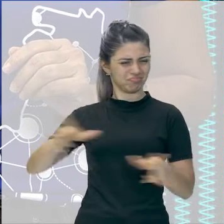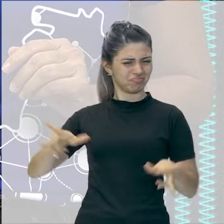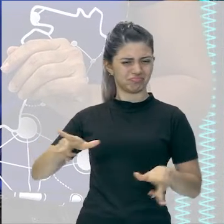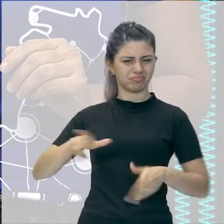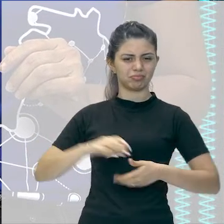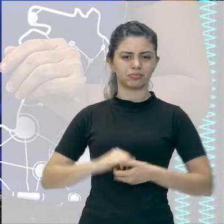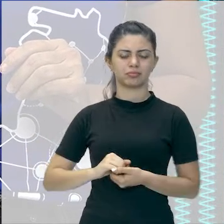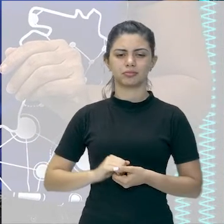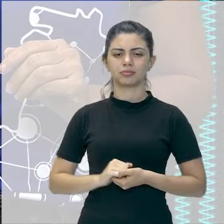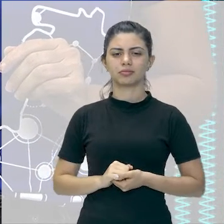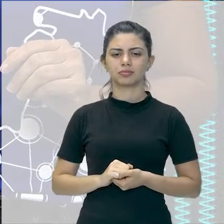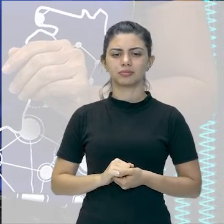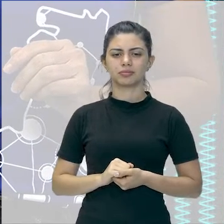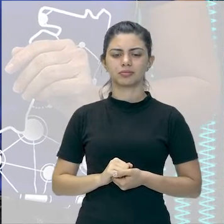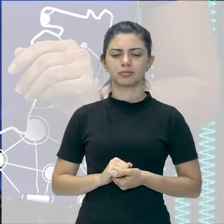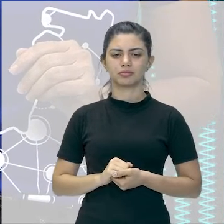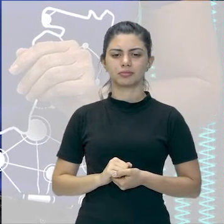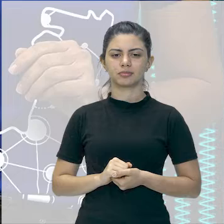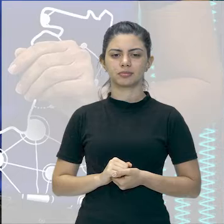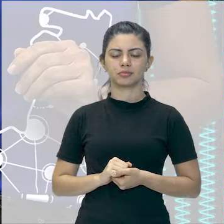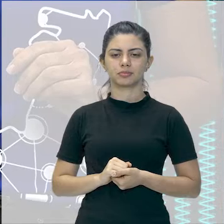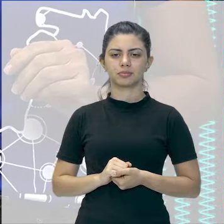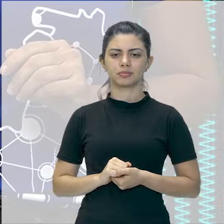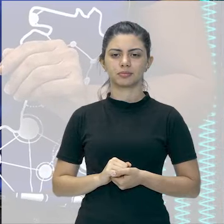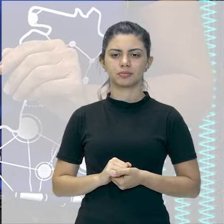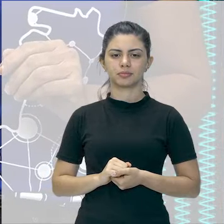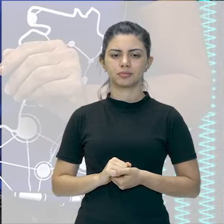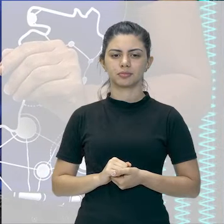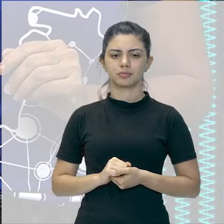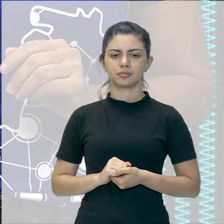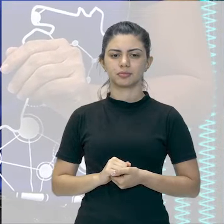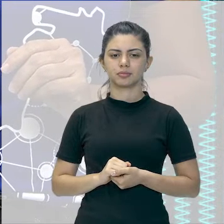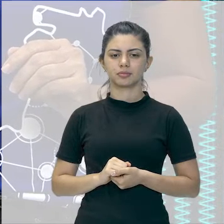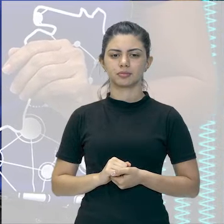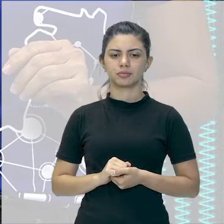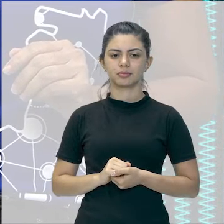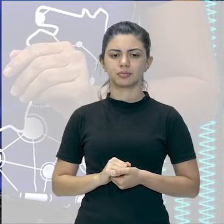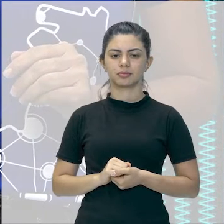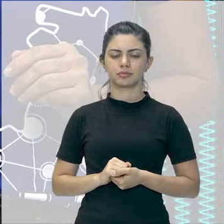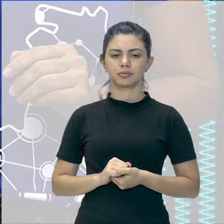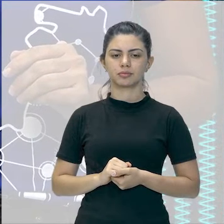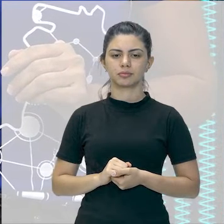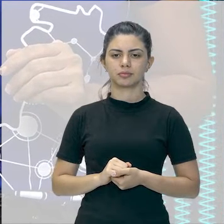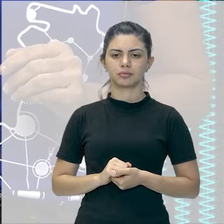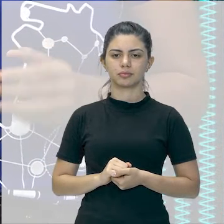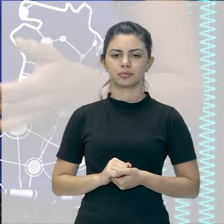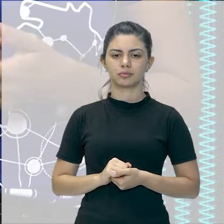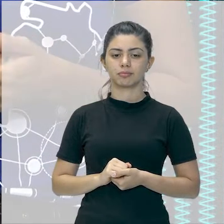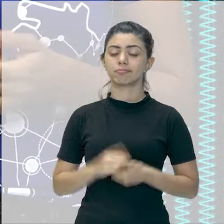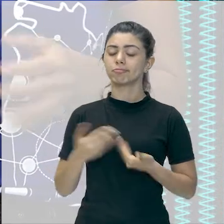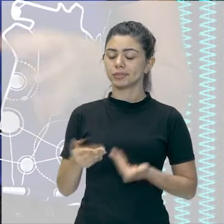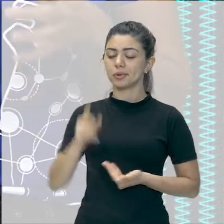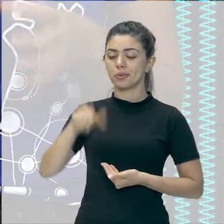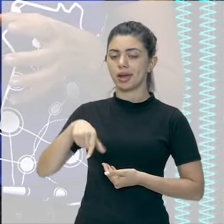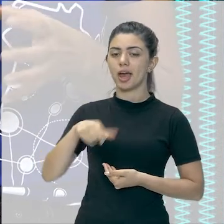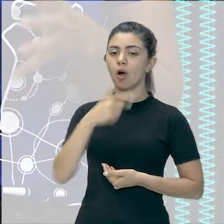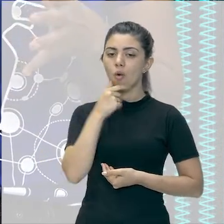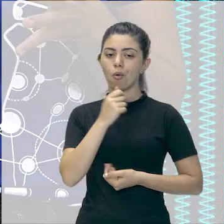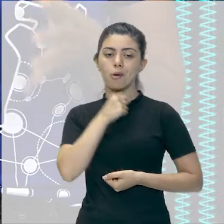fans uploaded this picture. It looked so cute. Since then, I've liked it. Então, esse é o cantor, né?